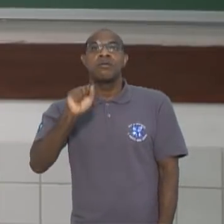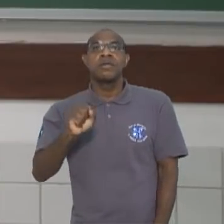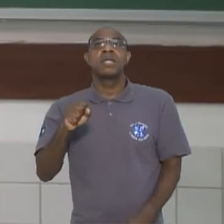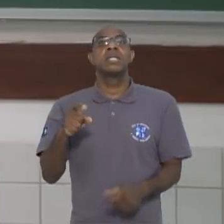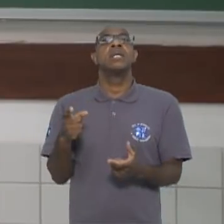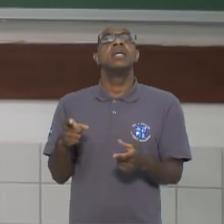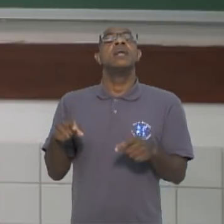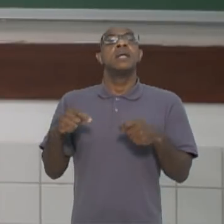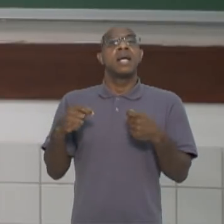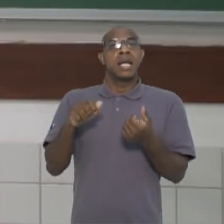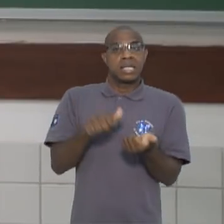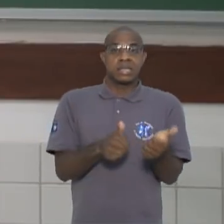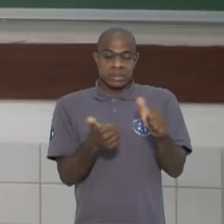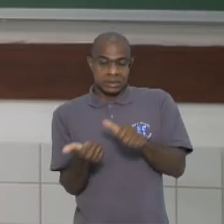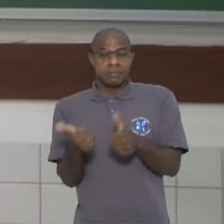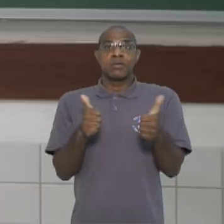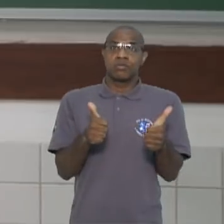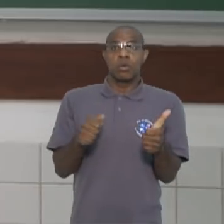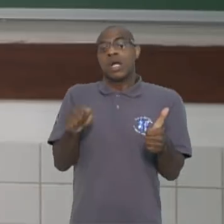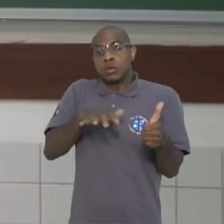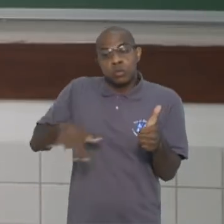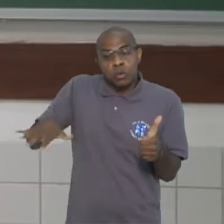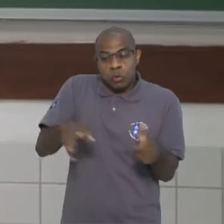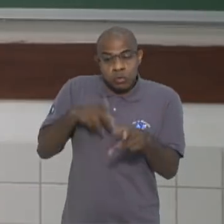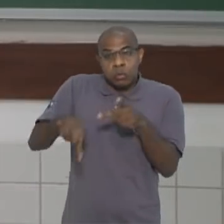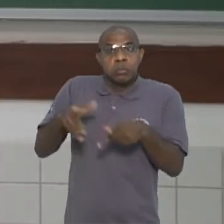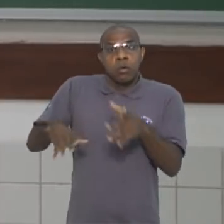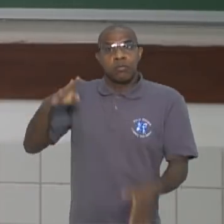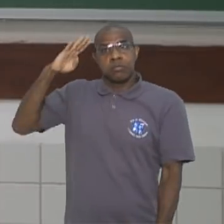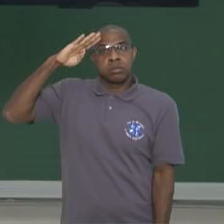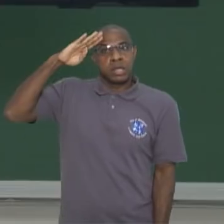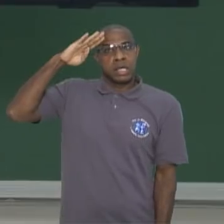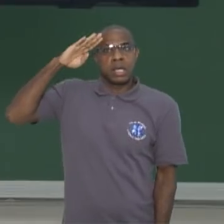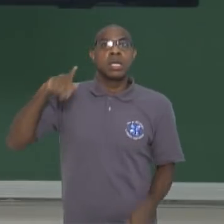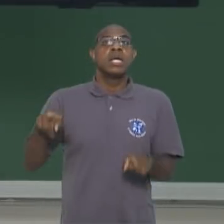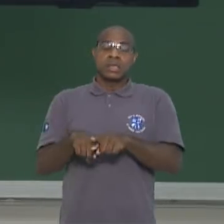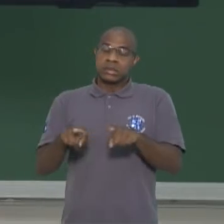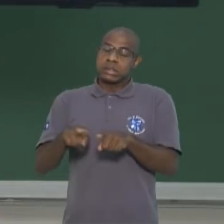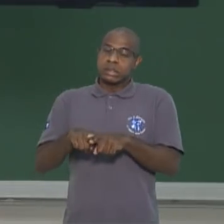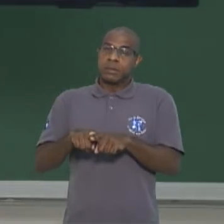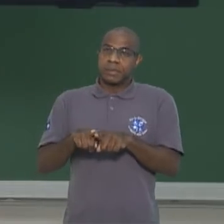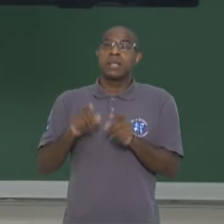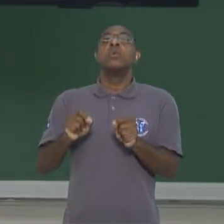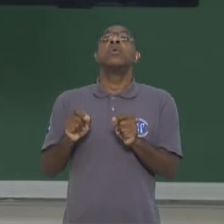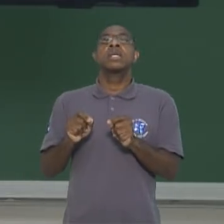guerreiros se cristianizaram também. Tá? E é uma citação da minha obra